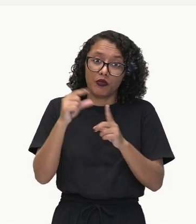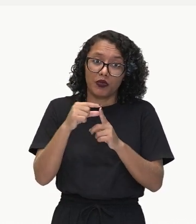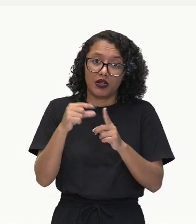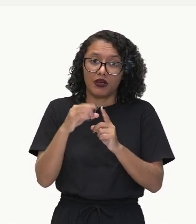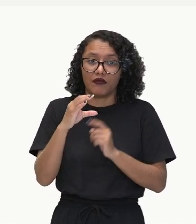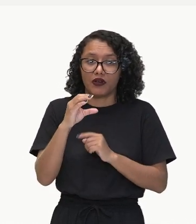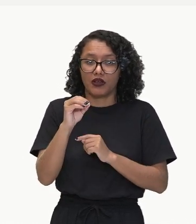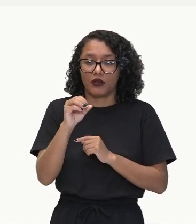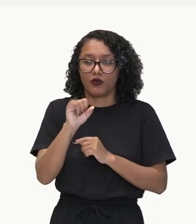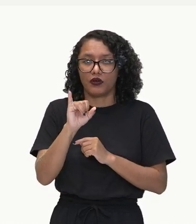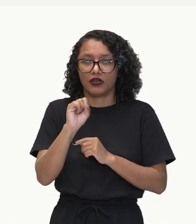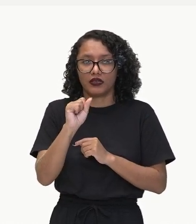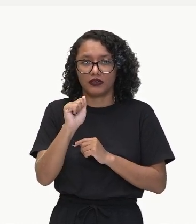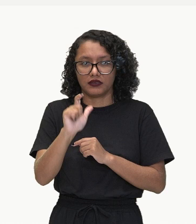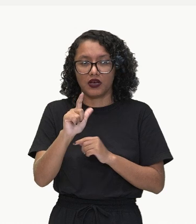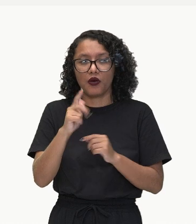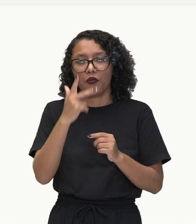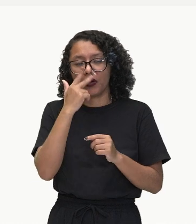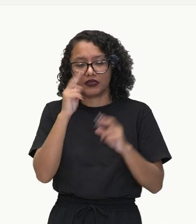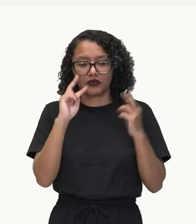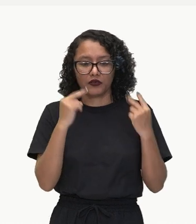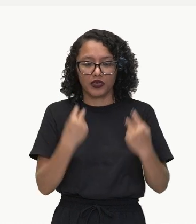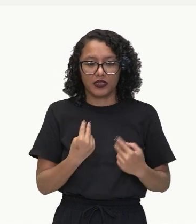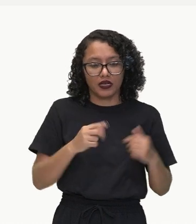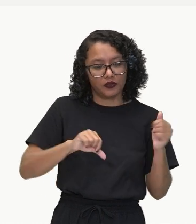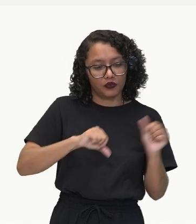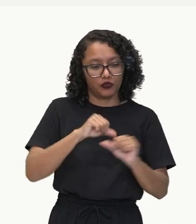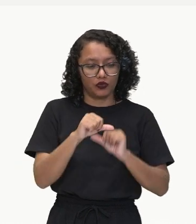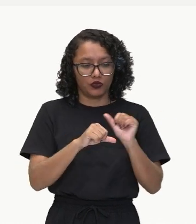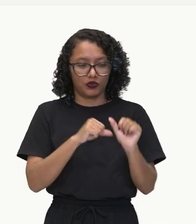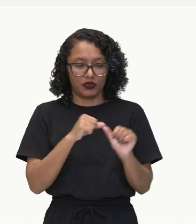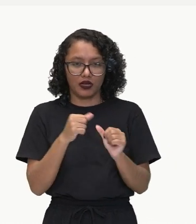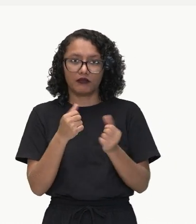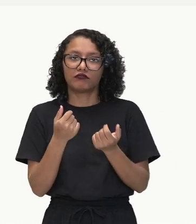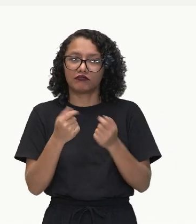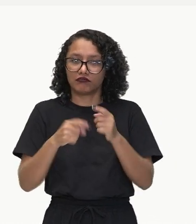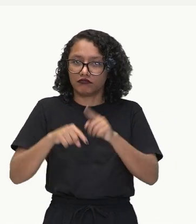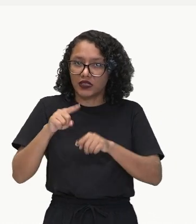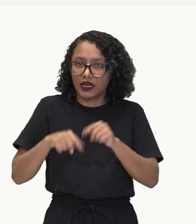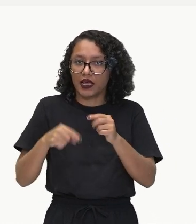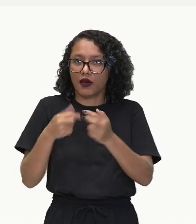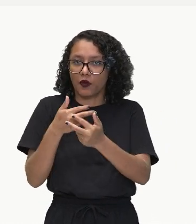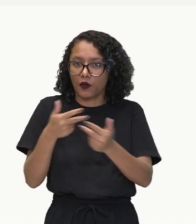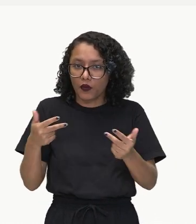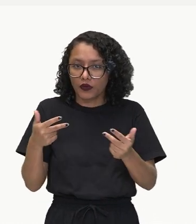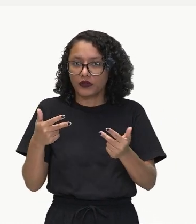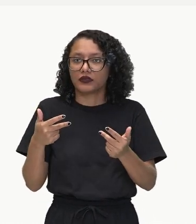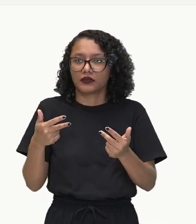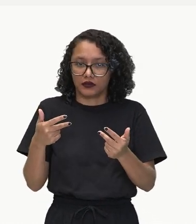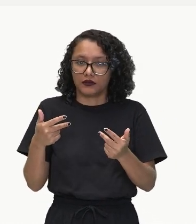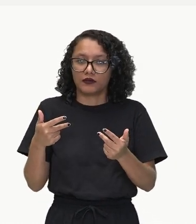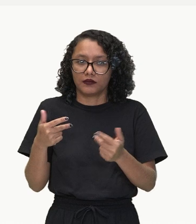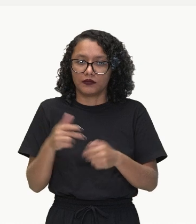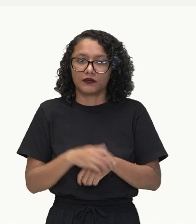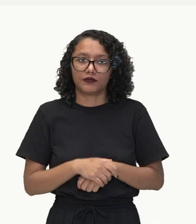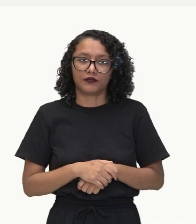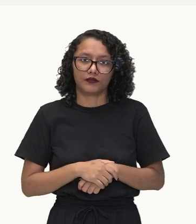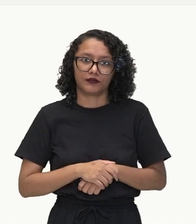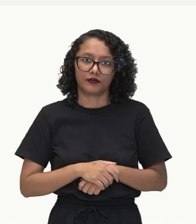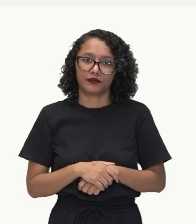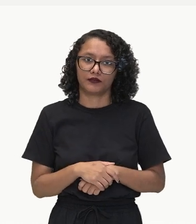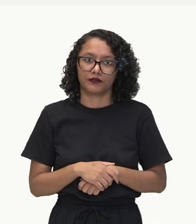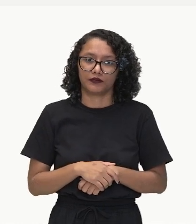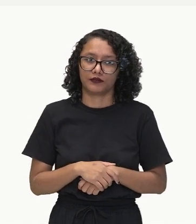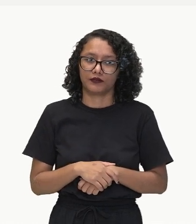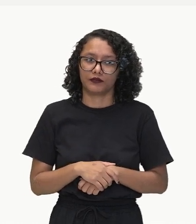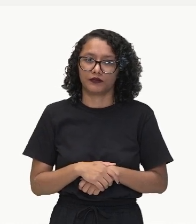torne coisal, ou seja, você já tem uma ideia, né? Se transformar em algo, um objeto, se transformar